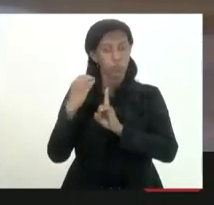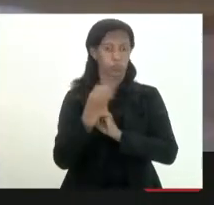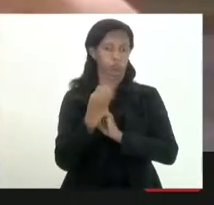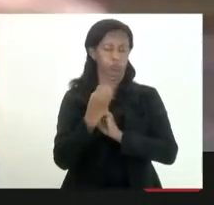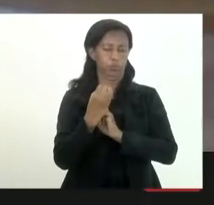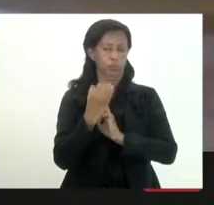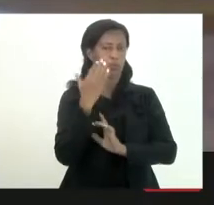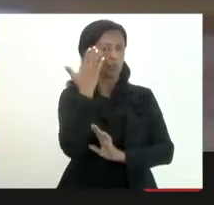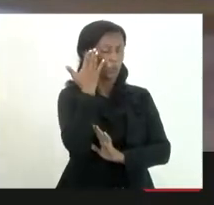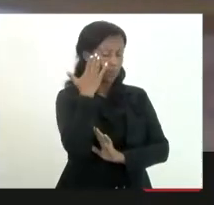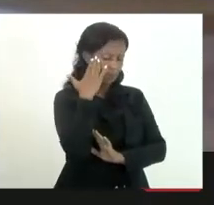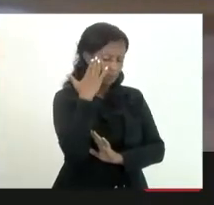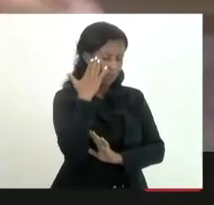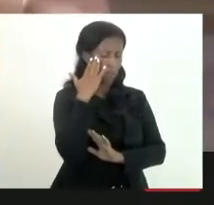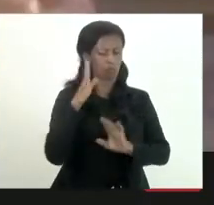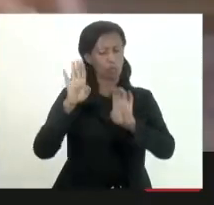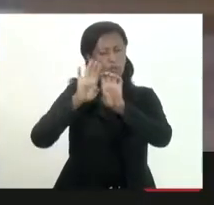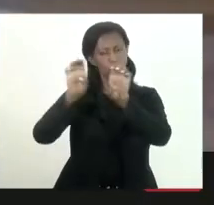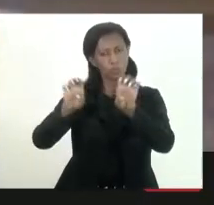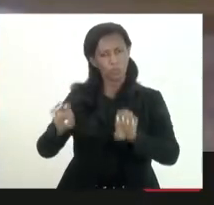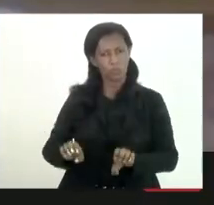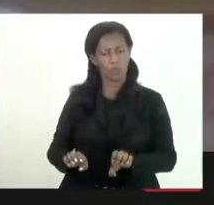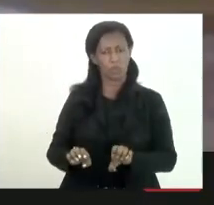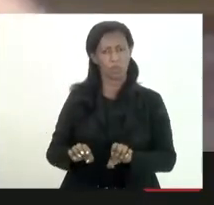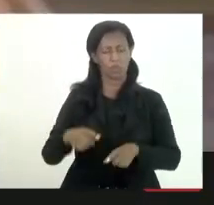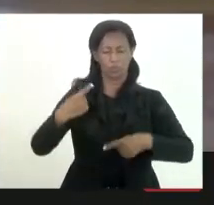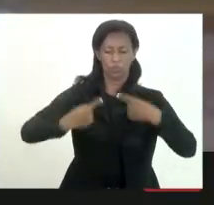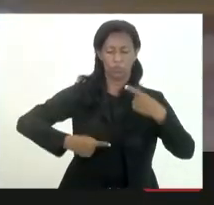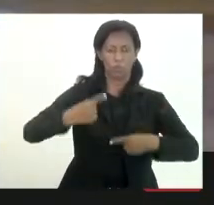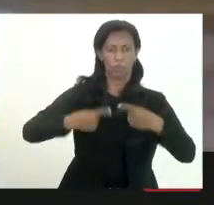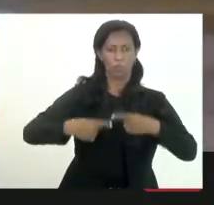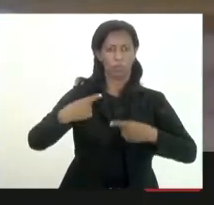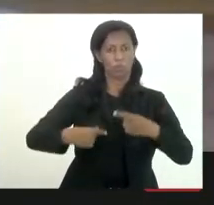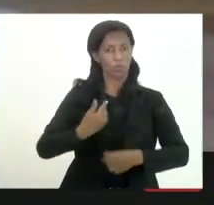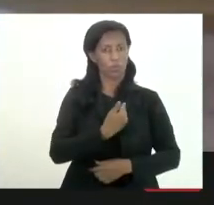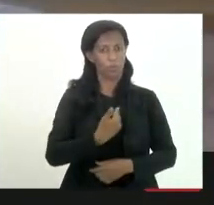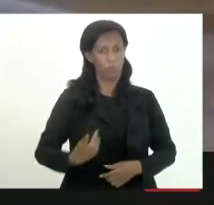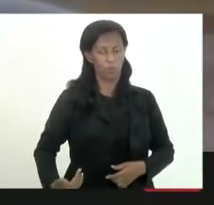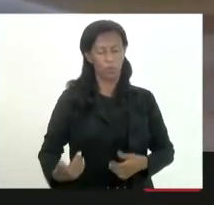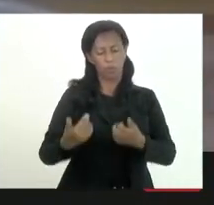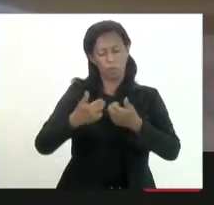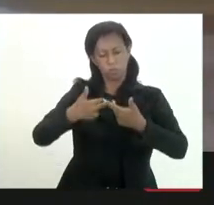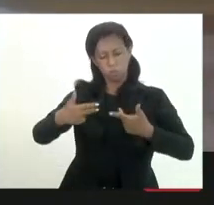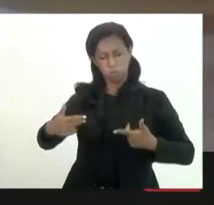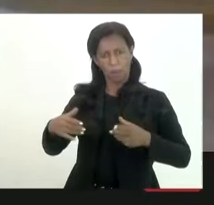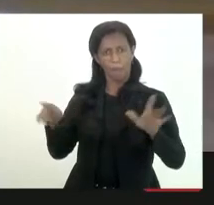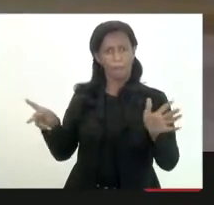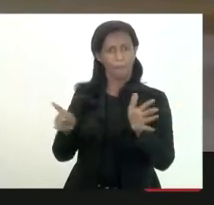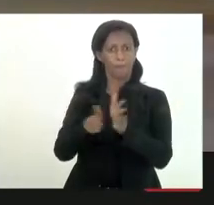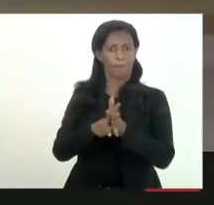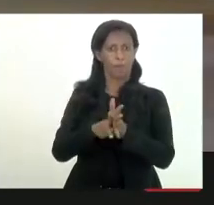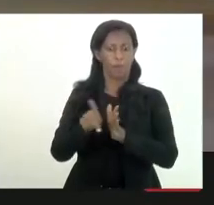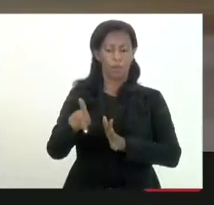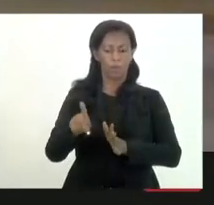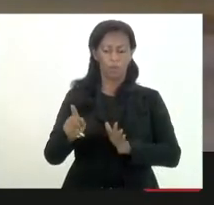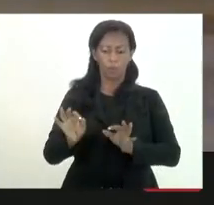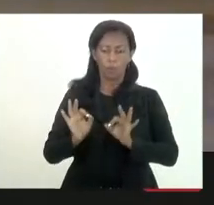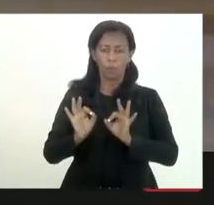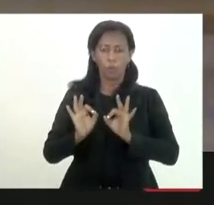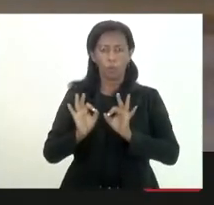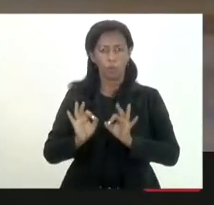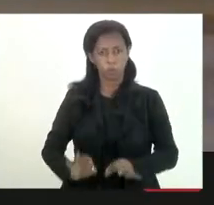conjugar a estruturação de uma política de segurança pública constitucionalmente adequada com a